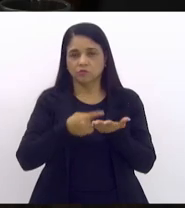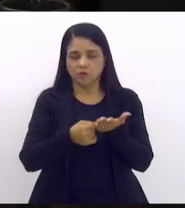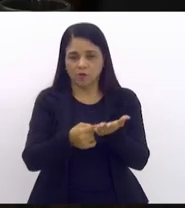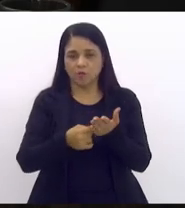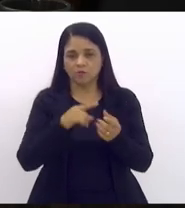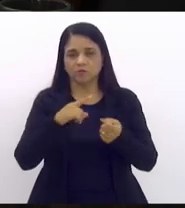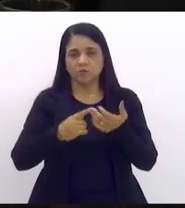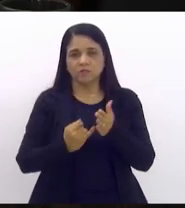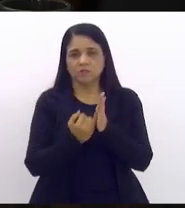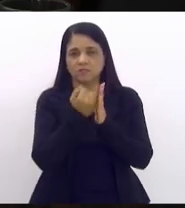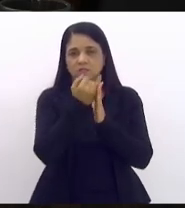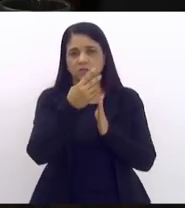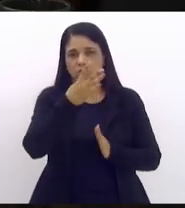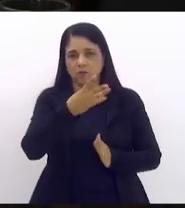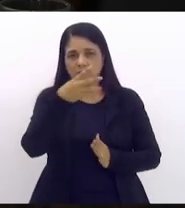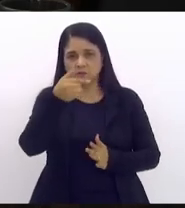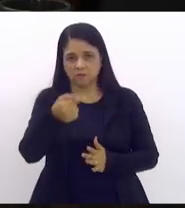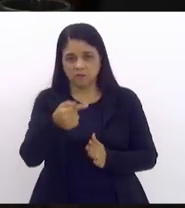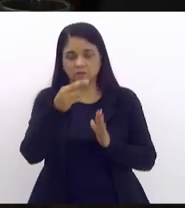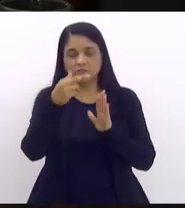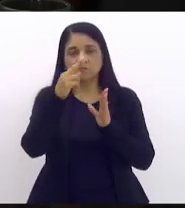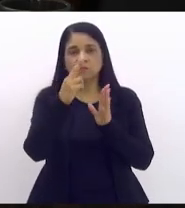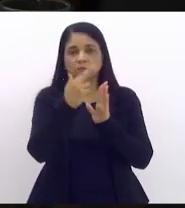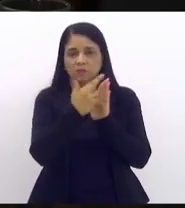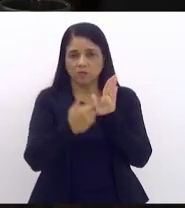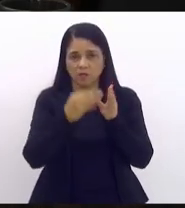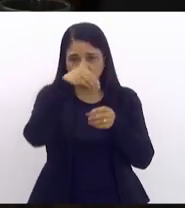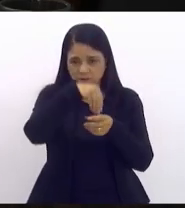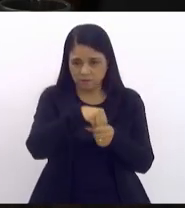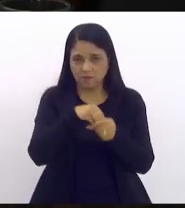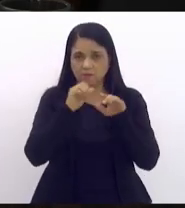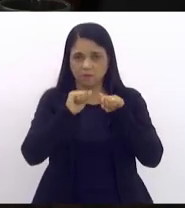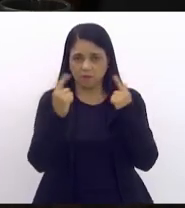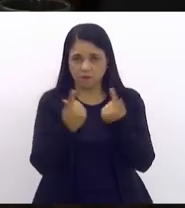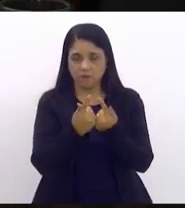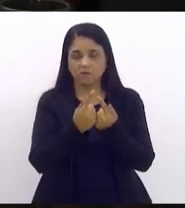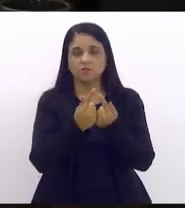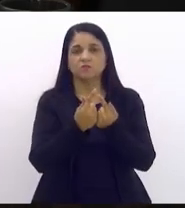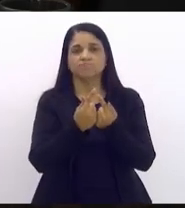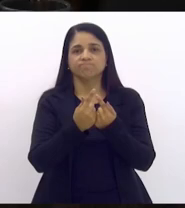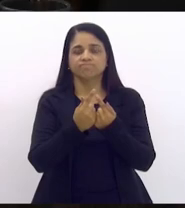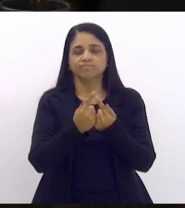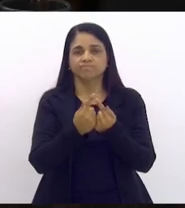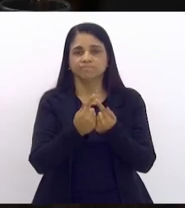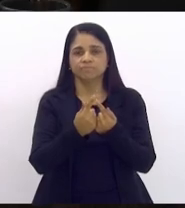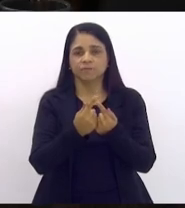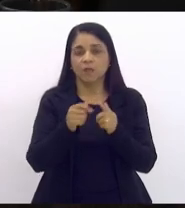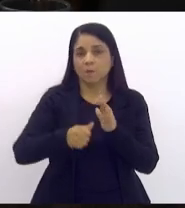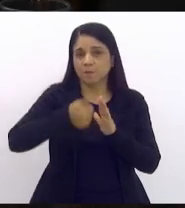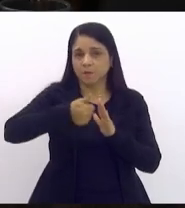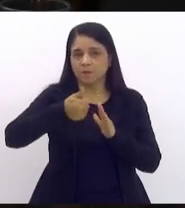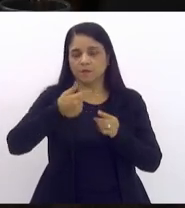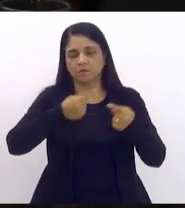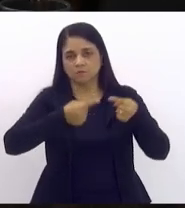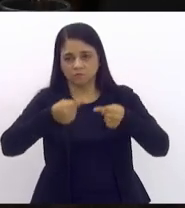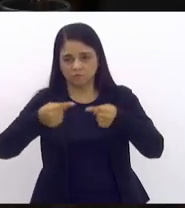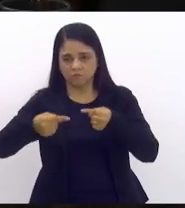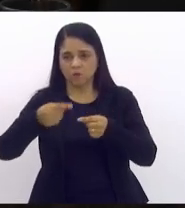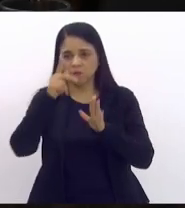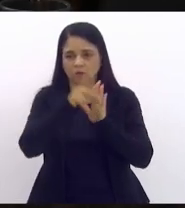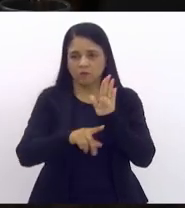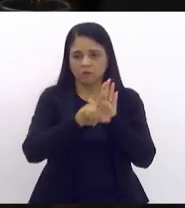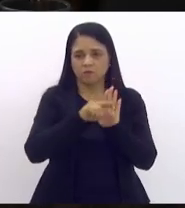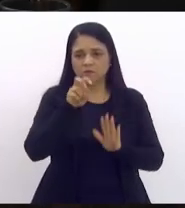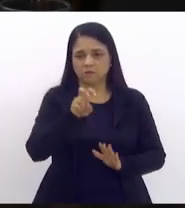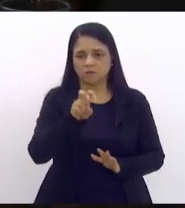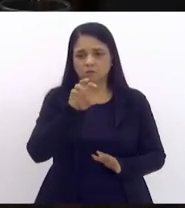inciso 1º do artigo 47 do Regimento Interno, em tramitação ordinária, Em primeira discussão, projeto de